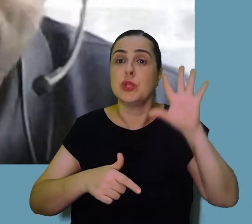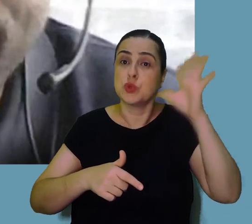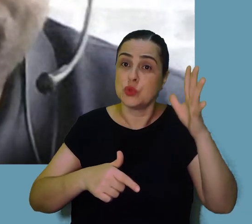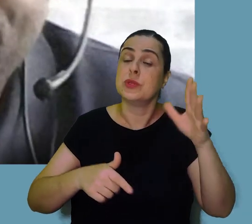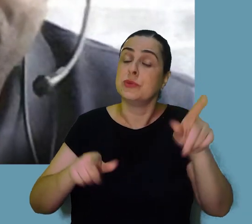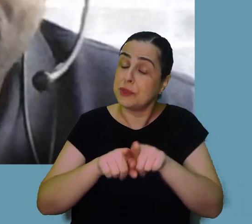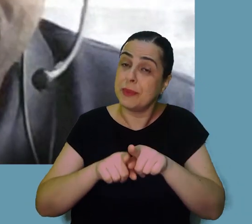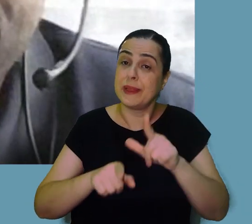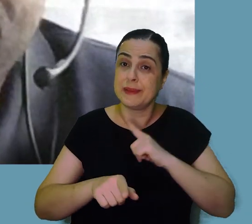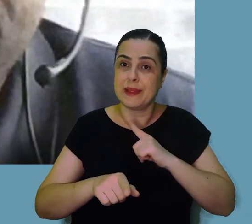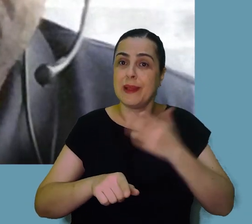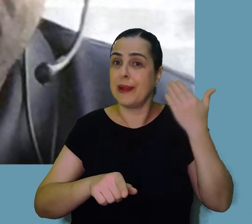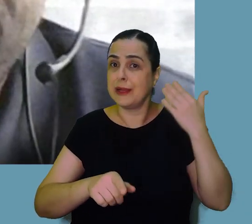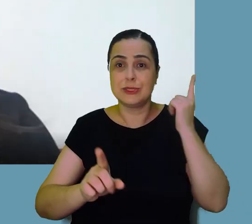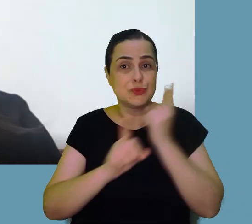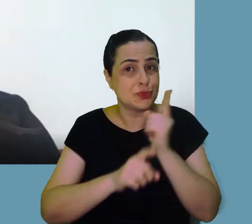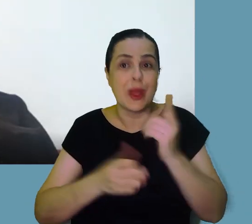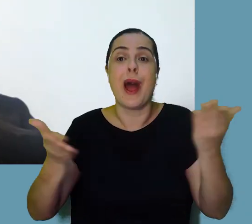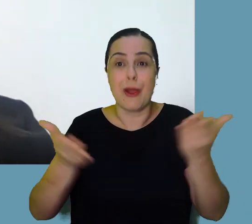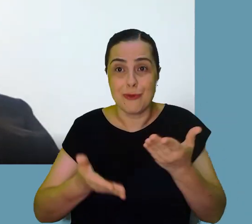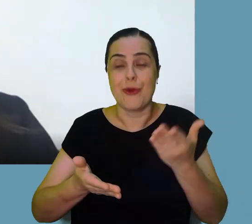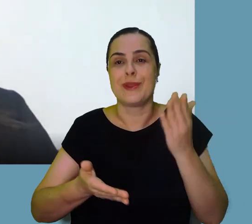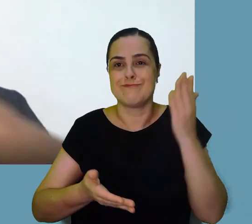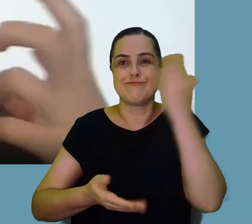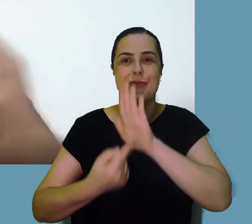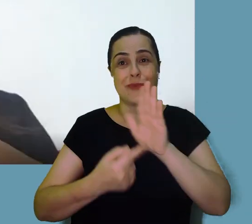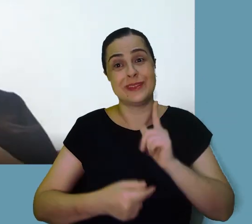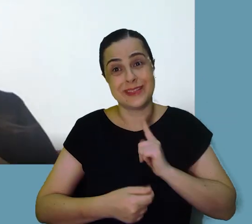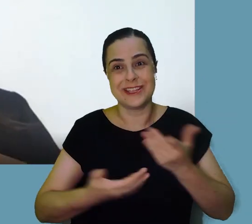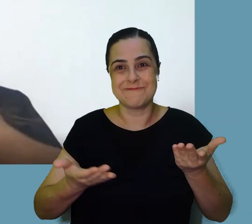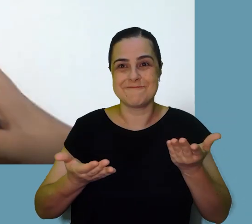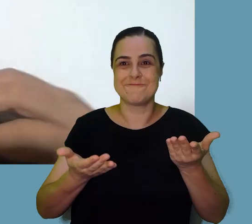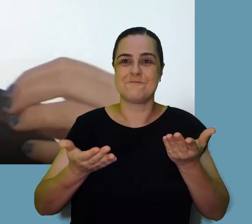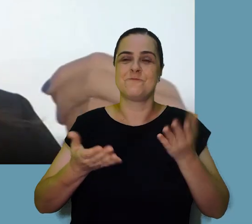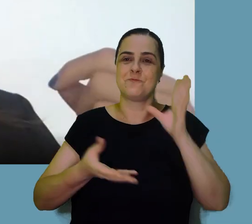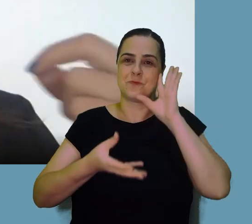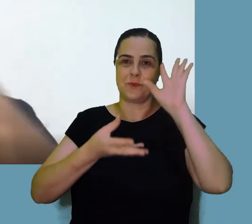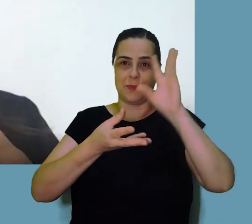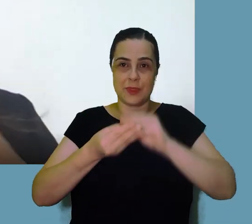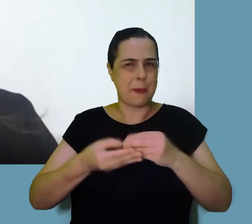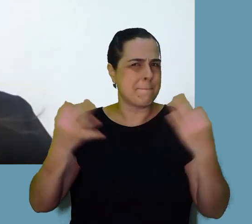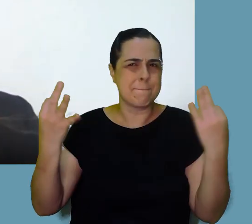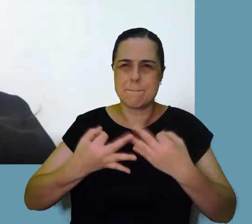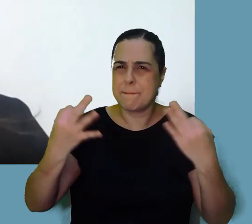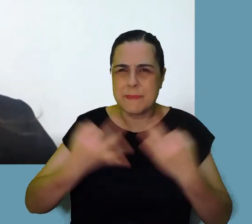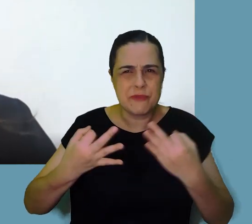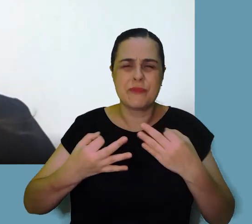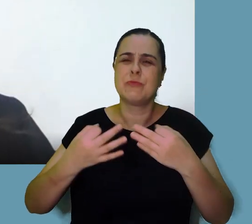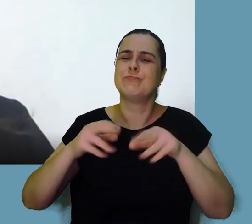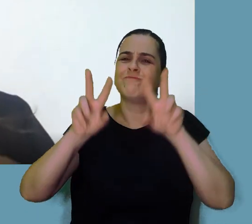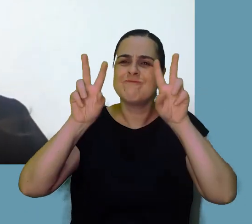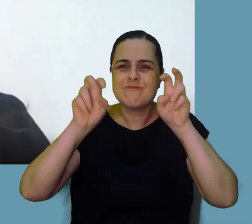nós temos. Perfeito, perfeito. Assim, eu fico muito feliz de ver assim, como são pautas que a